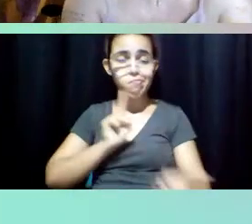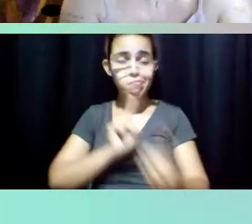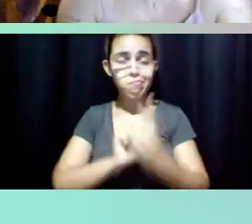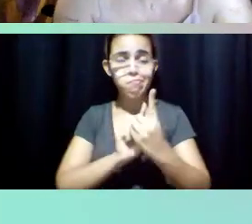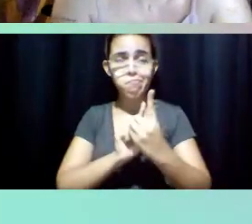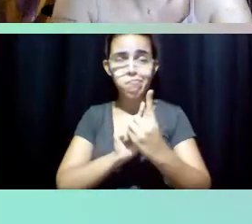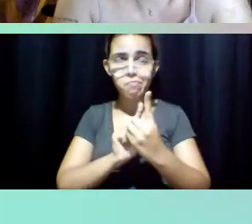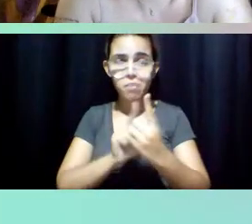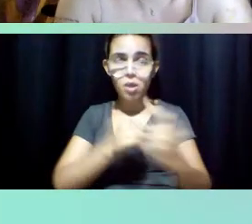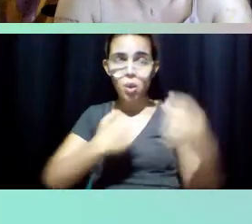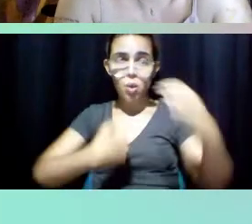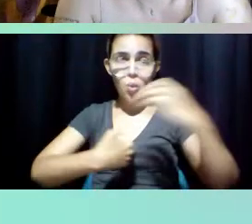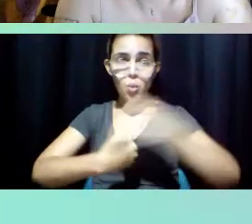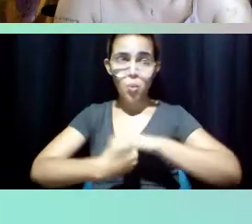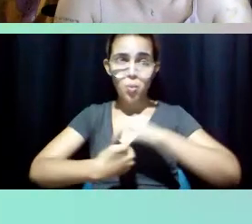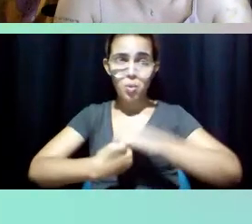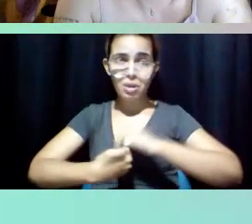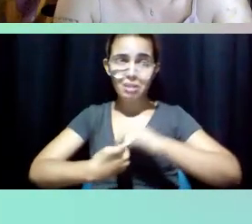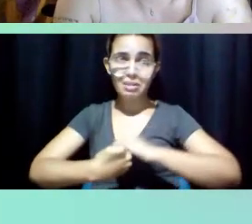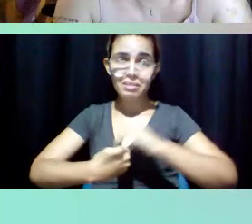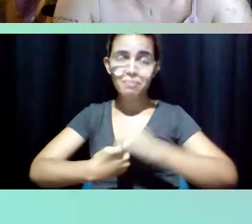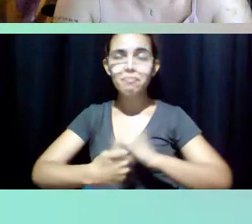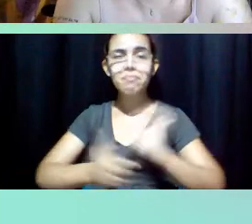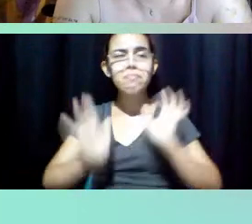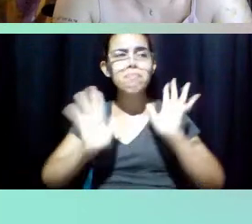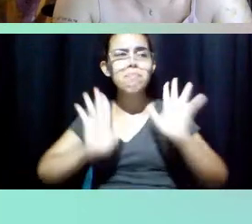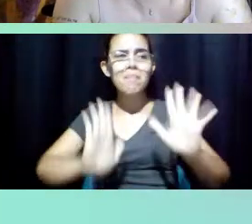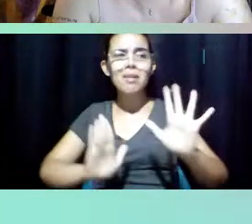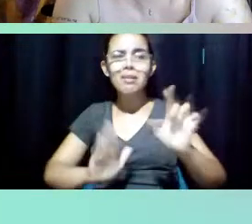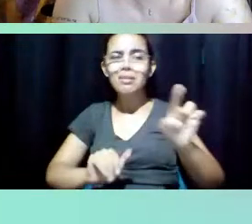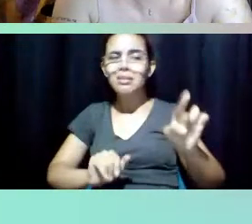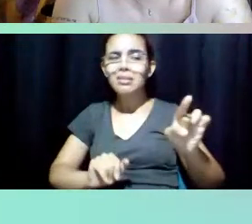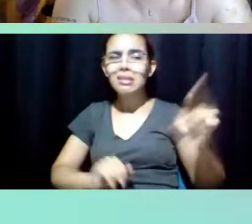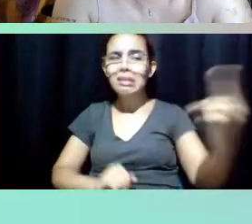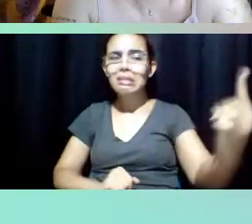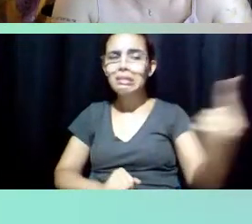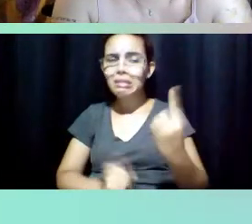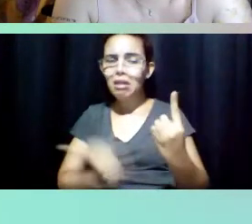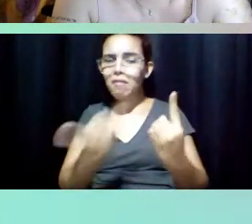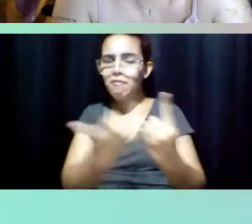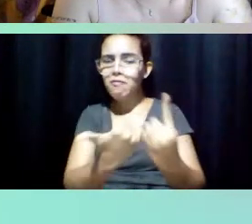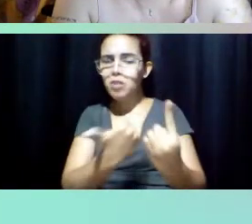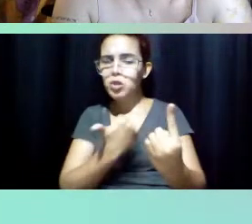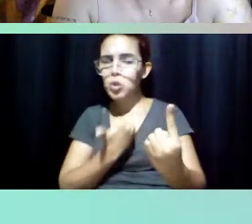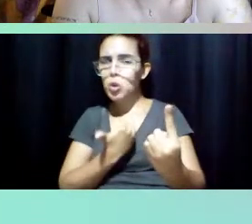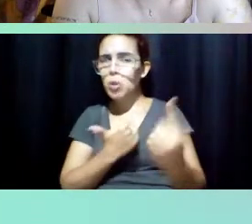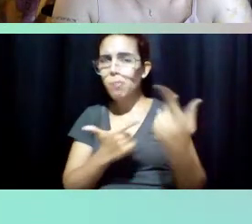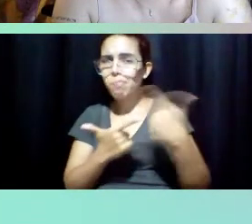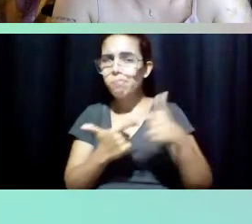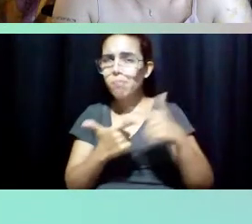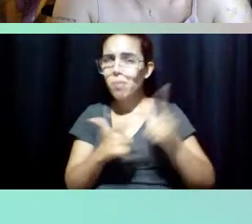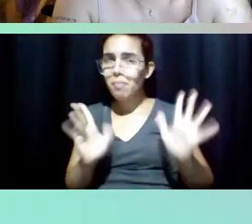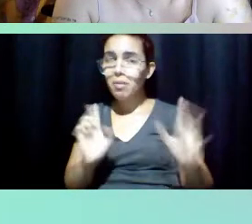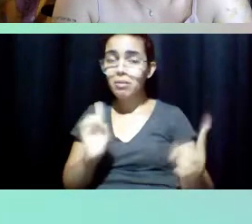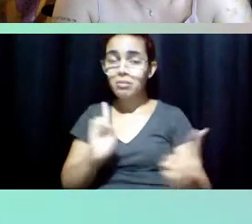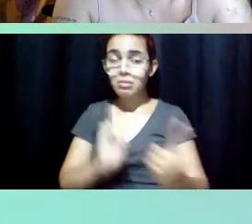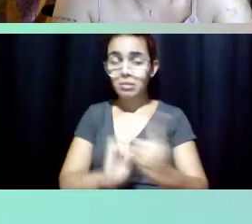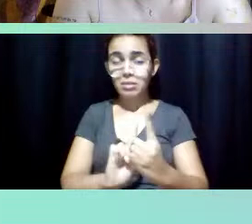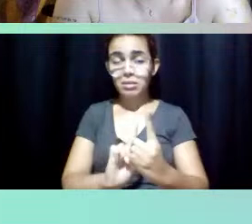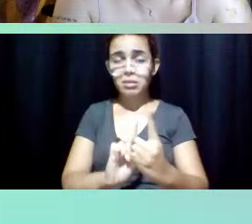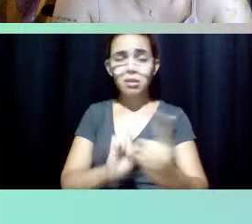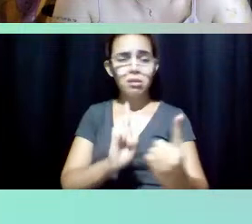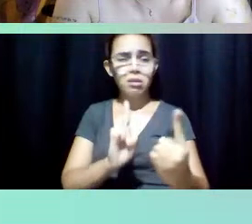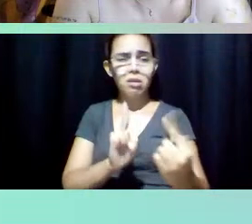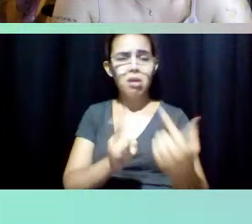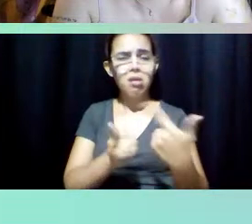orientadora, eu falei assim, só que tem um problema. Aí ela falou, qual o problema? Eu falei, o problema é que eu estou grávida. E ela falou assim para mim, por